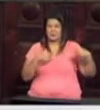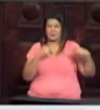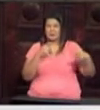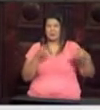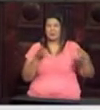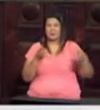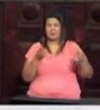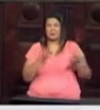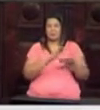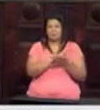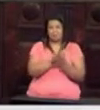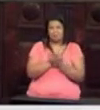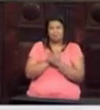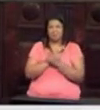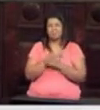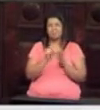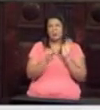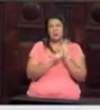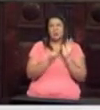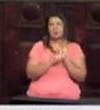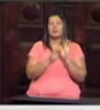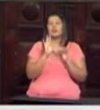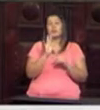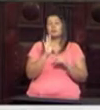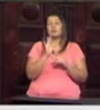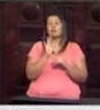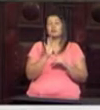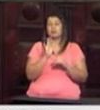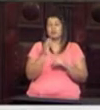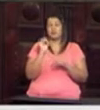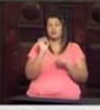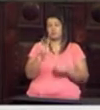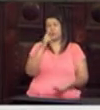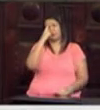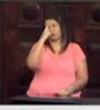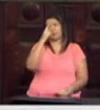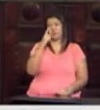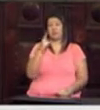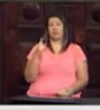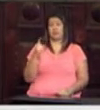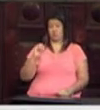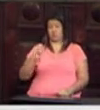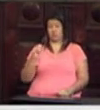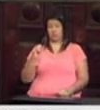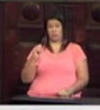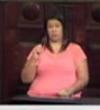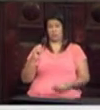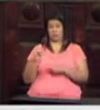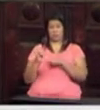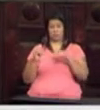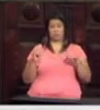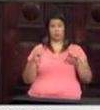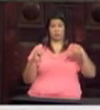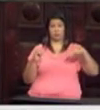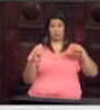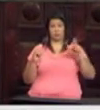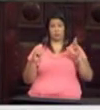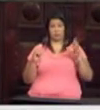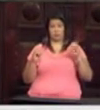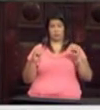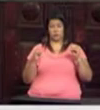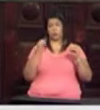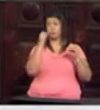da descriminalização da droga, mas só para lembrar que de janeiro a março,